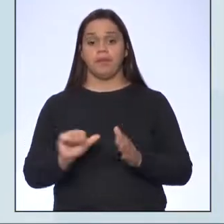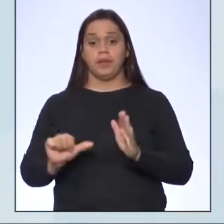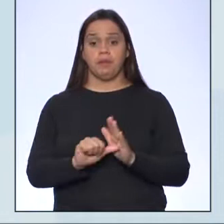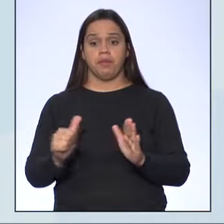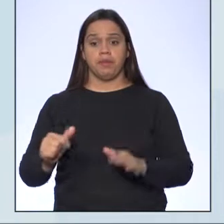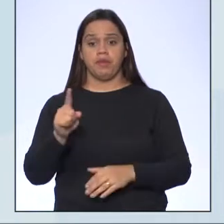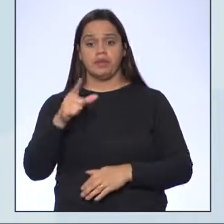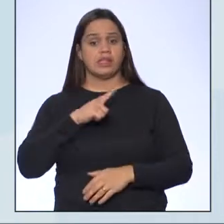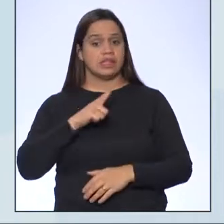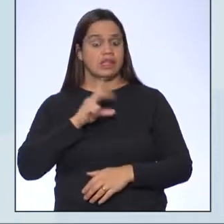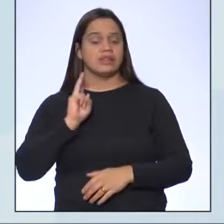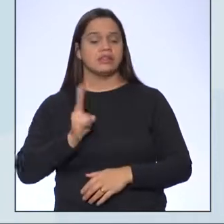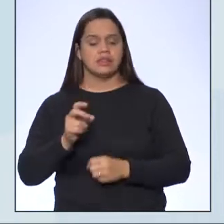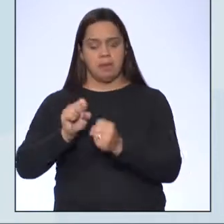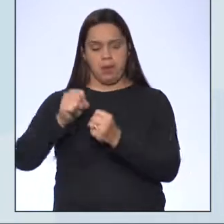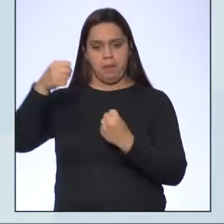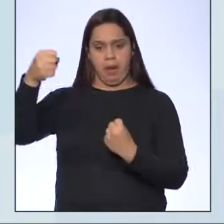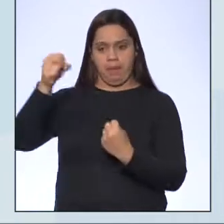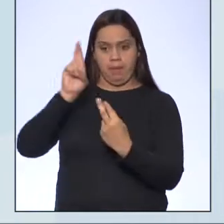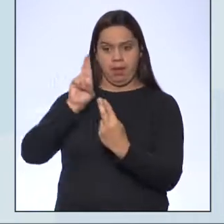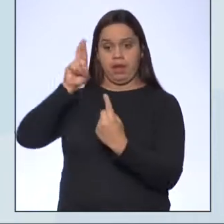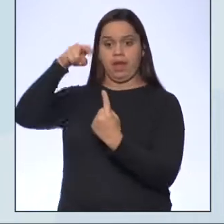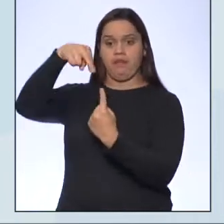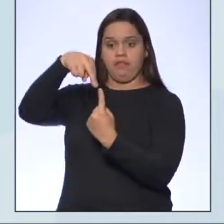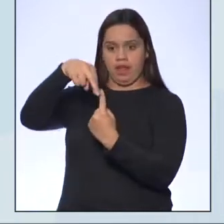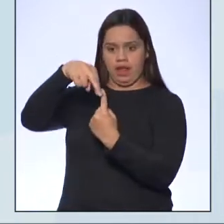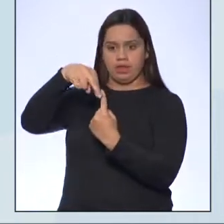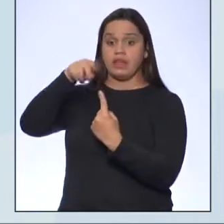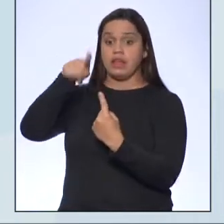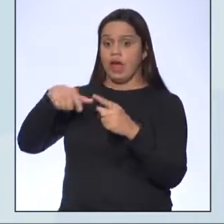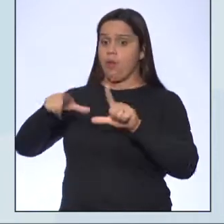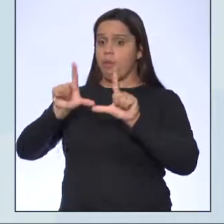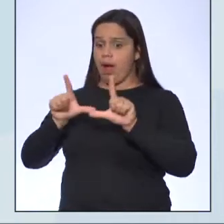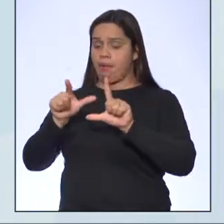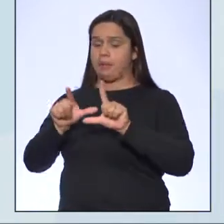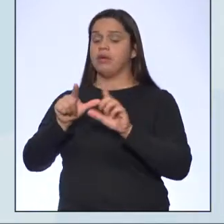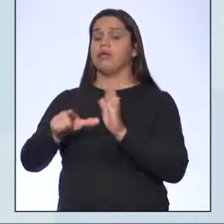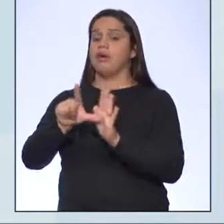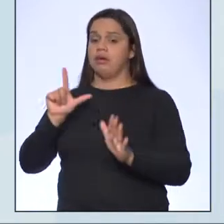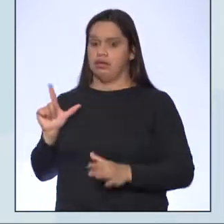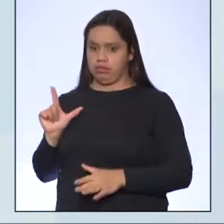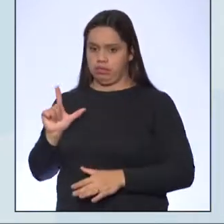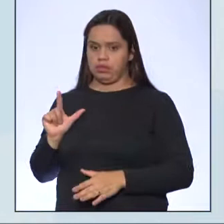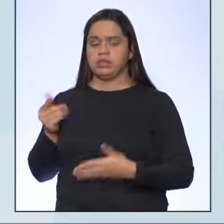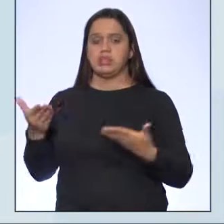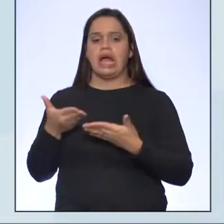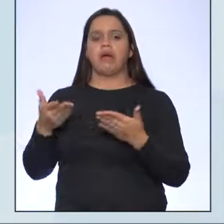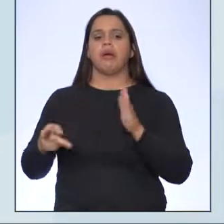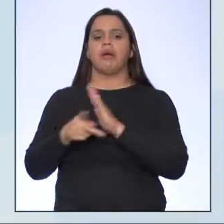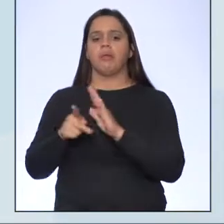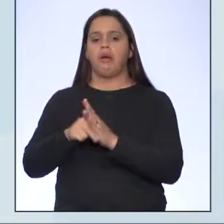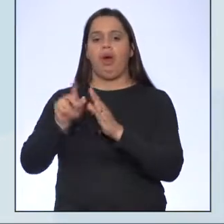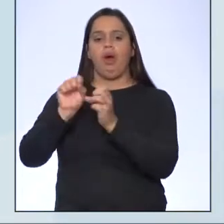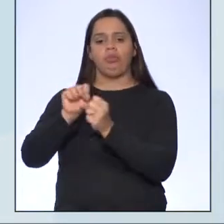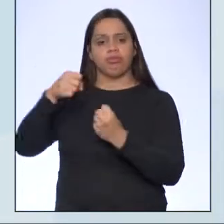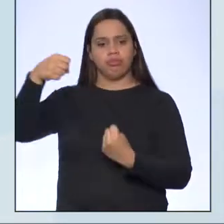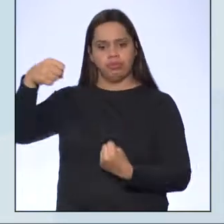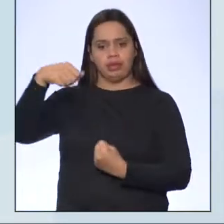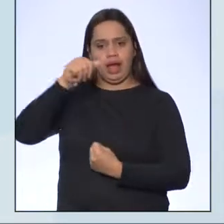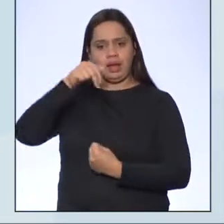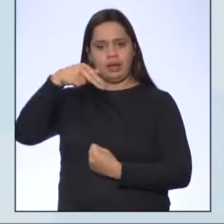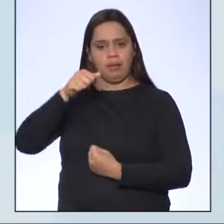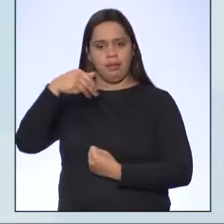um mapa de referência, que é a imagem anterior, e agora a anamorfose geográfica,